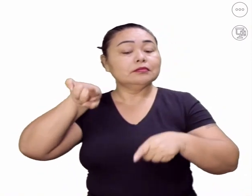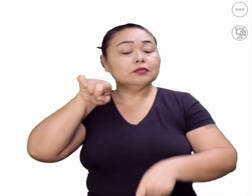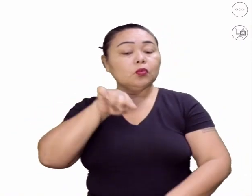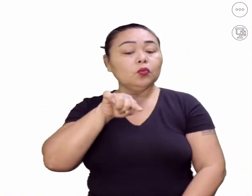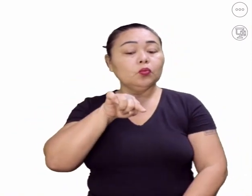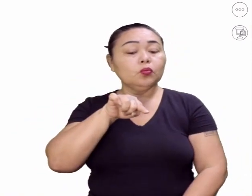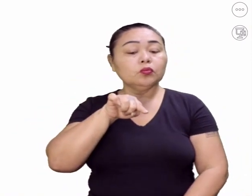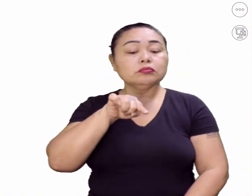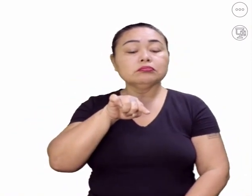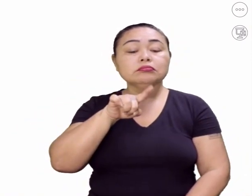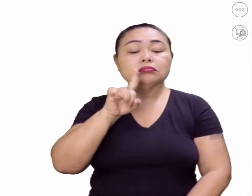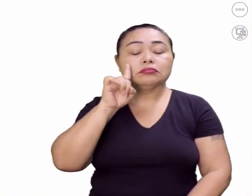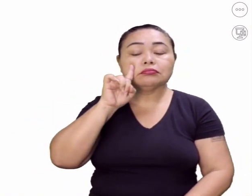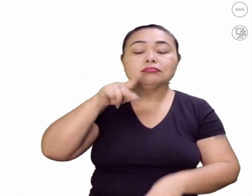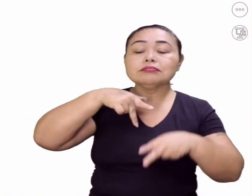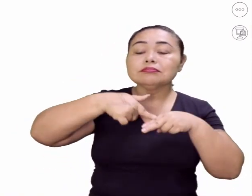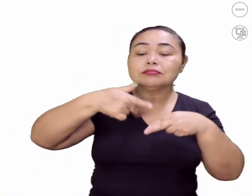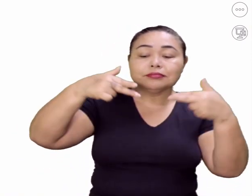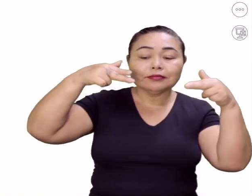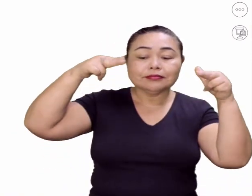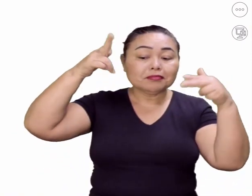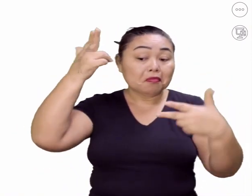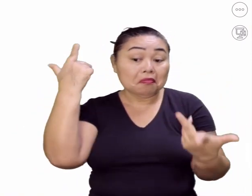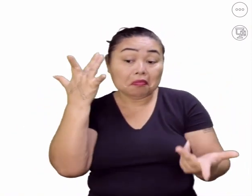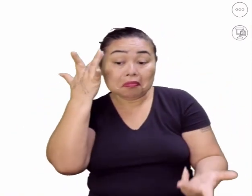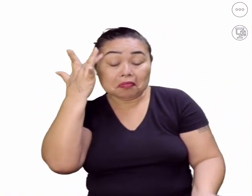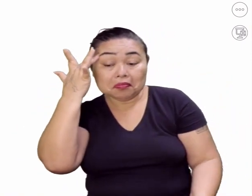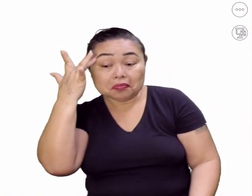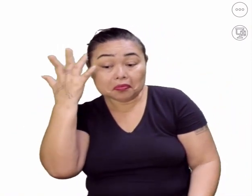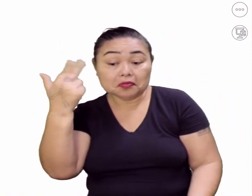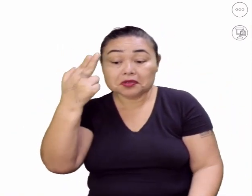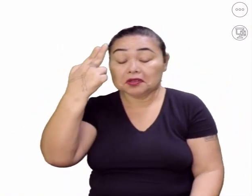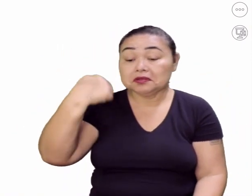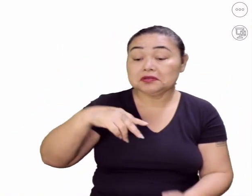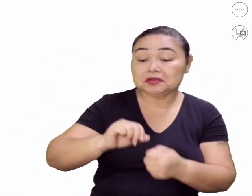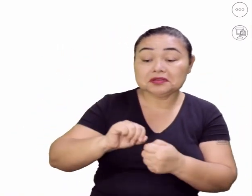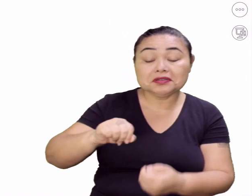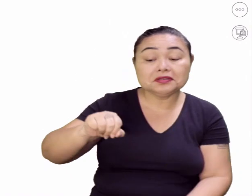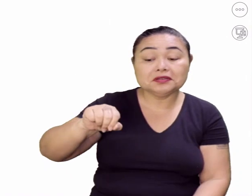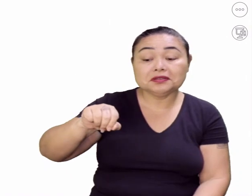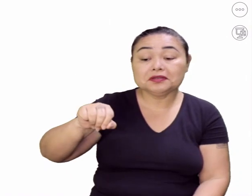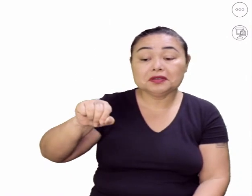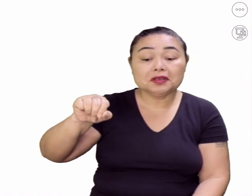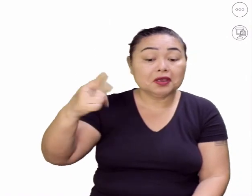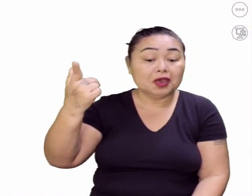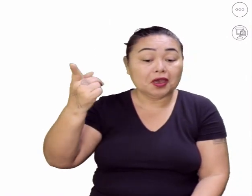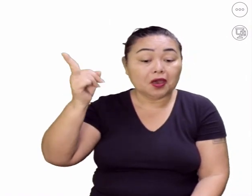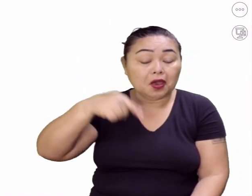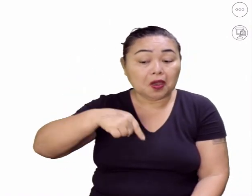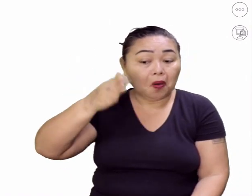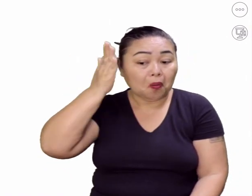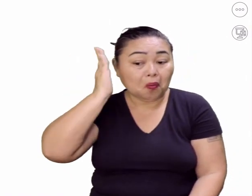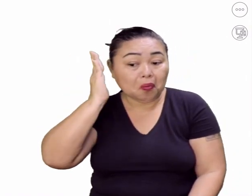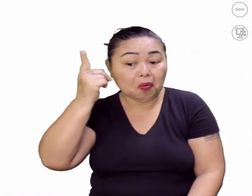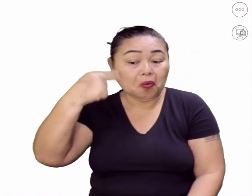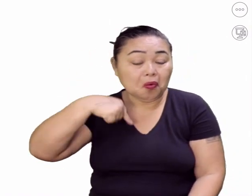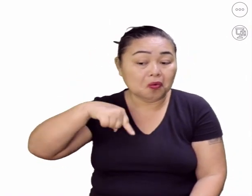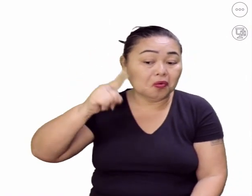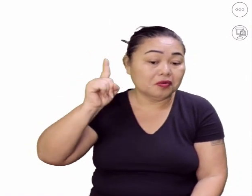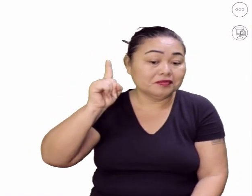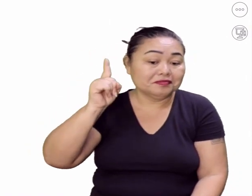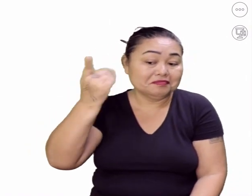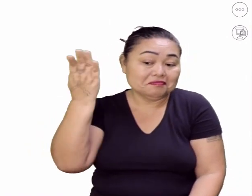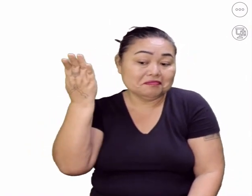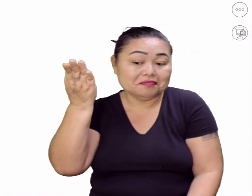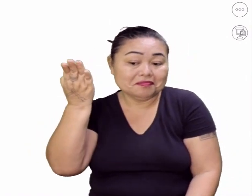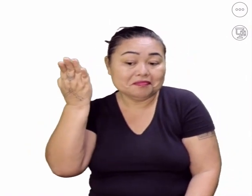outro ali em cima do seu jegue ali, não sei se é um jegue ou um bode, Rogério. Eu acho que é um burro. É um burro, né? Um burro, um